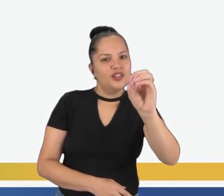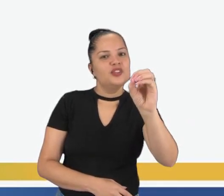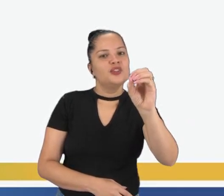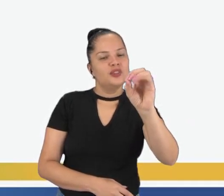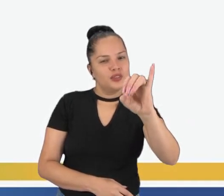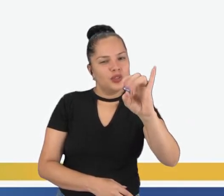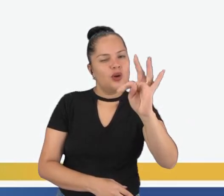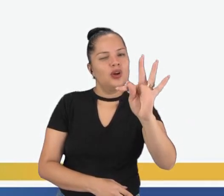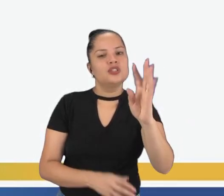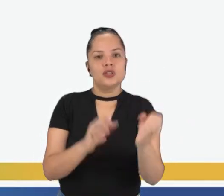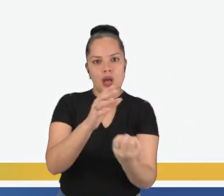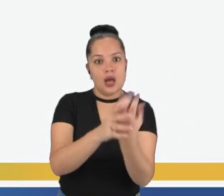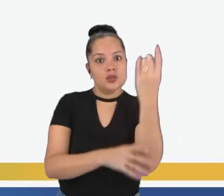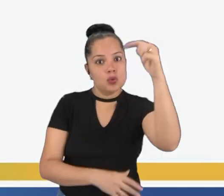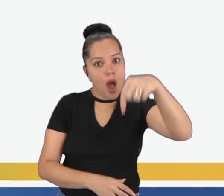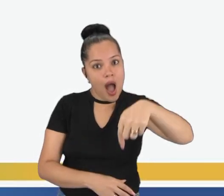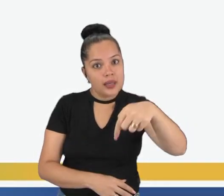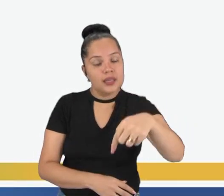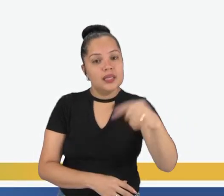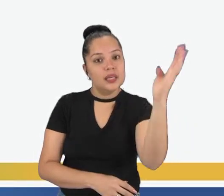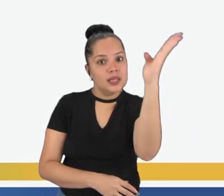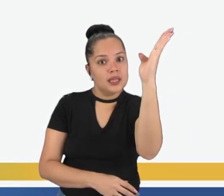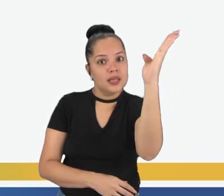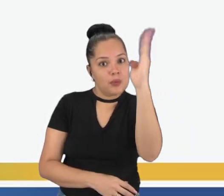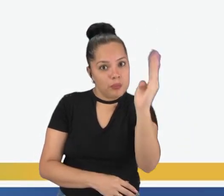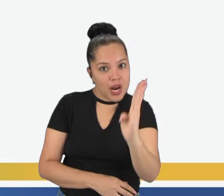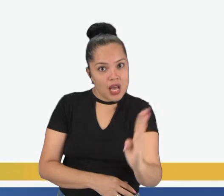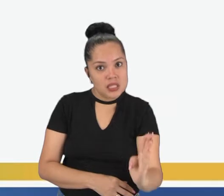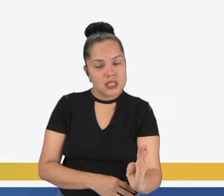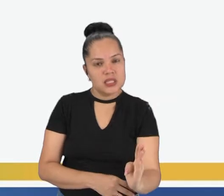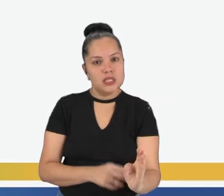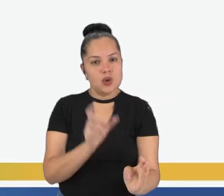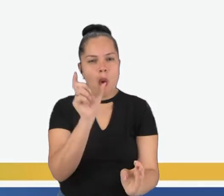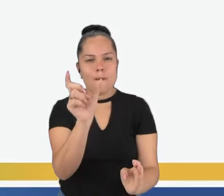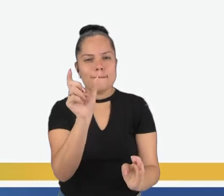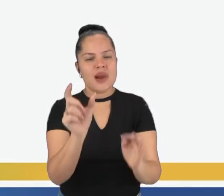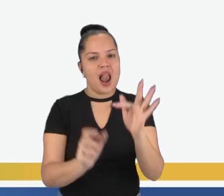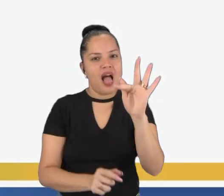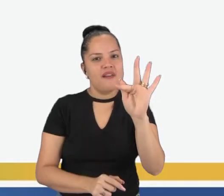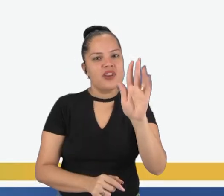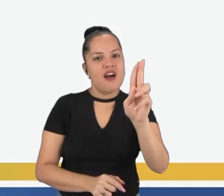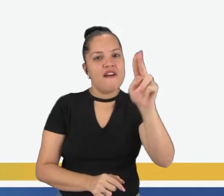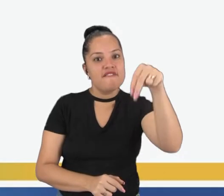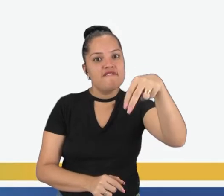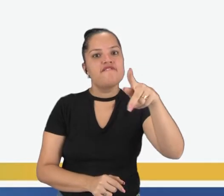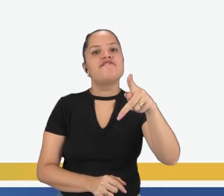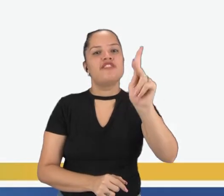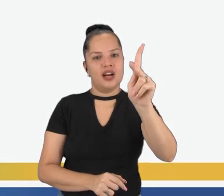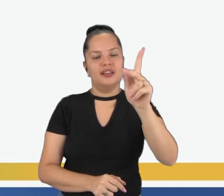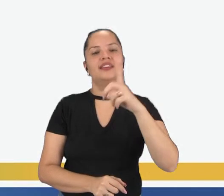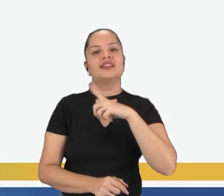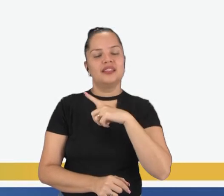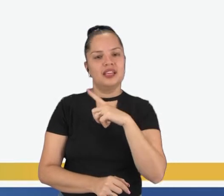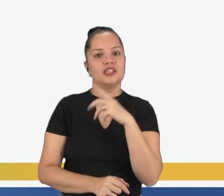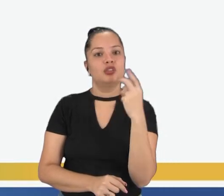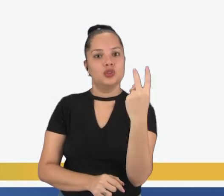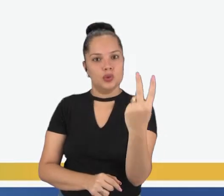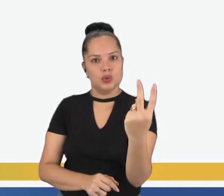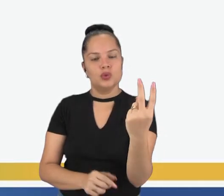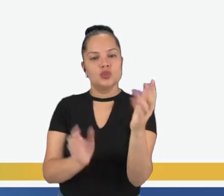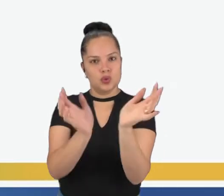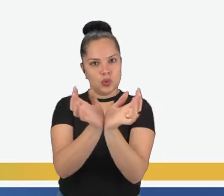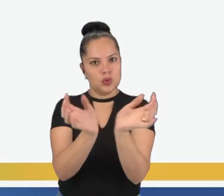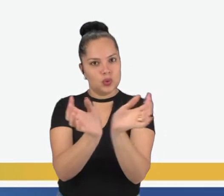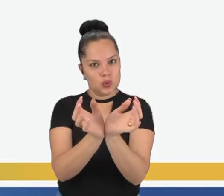no Brasil, ela vai ser batizada como funk. E esse rock, ele vai ter duas categorias, né? Ele